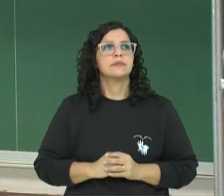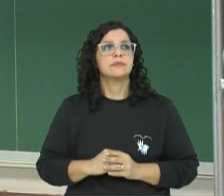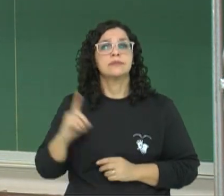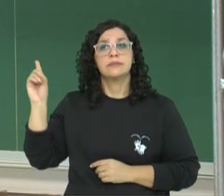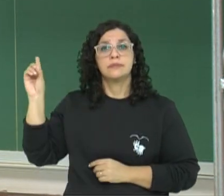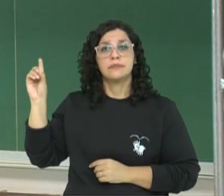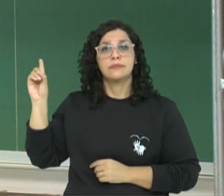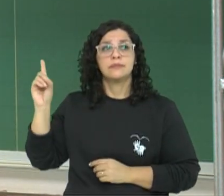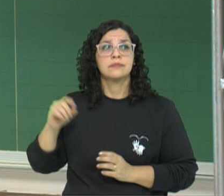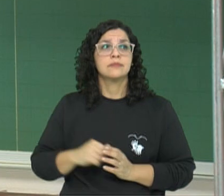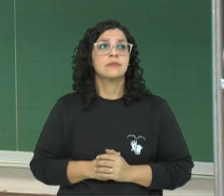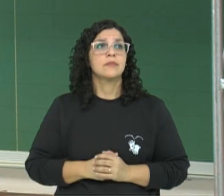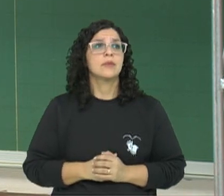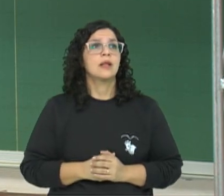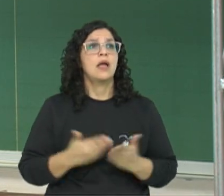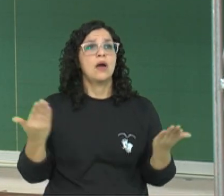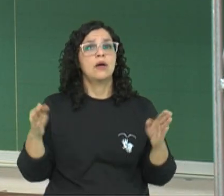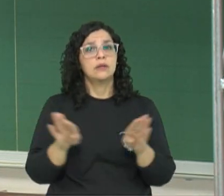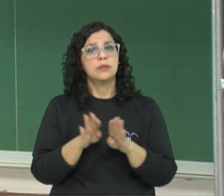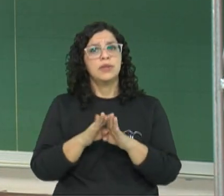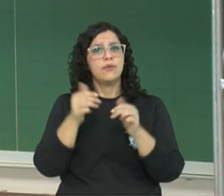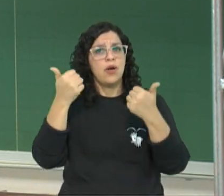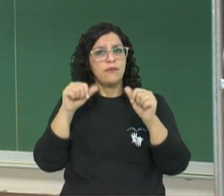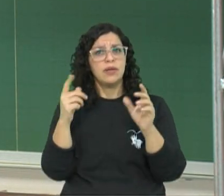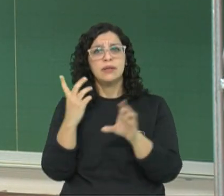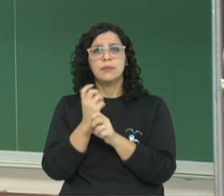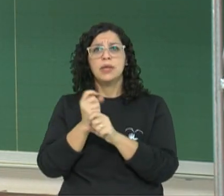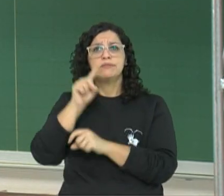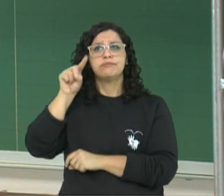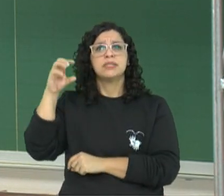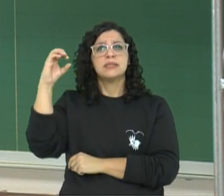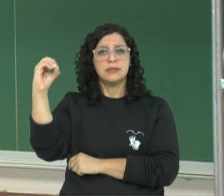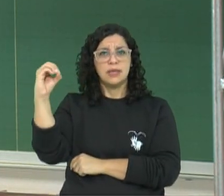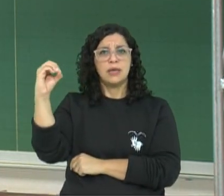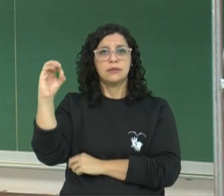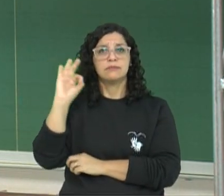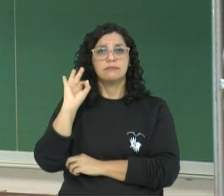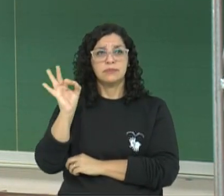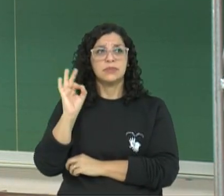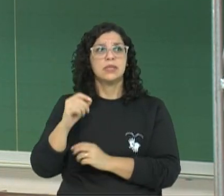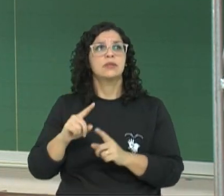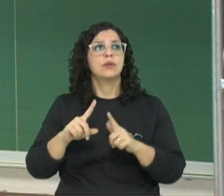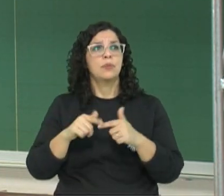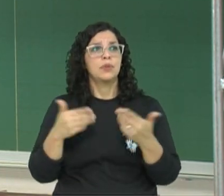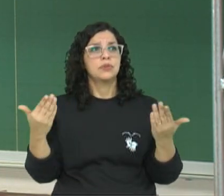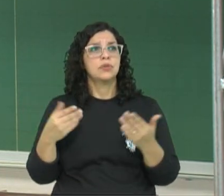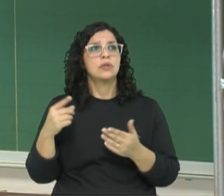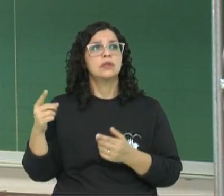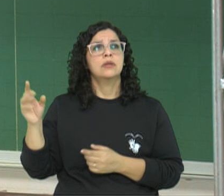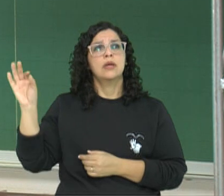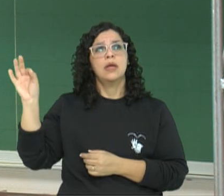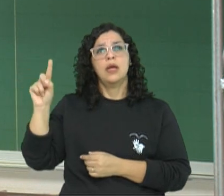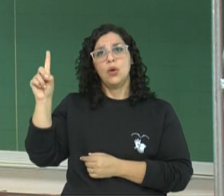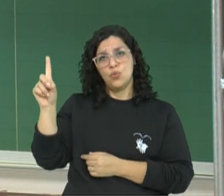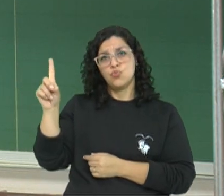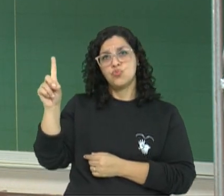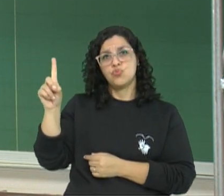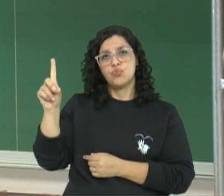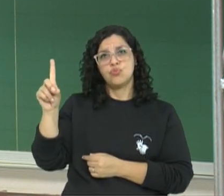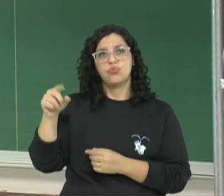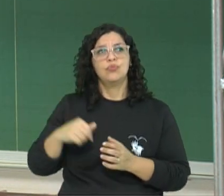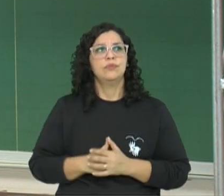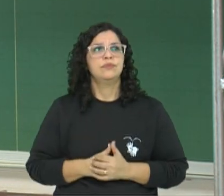3. Obviamente, se eu for analisar aqui, isso aqui vai ser zero, certo? Ou seja, todo mundo levado na zero, eu sei que